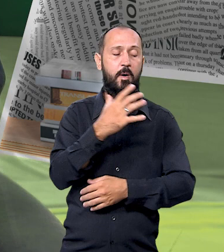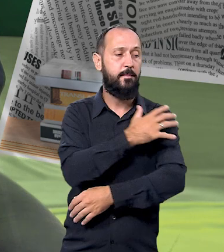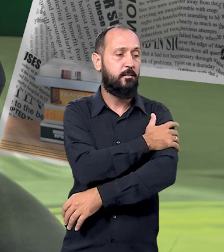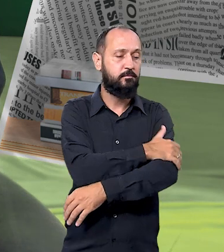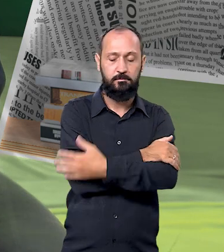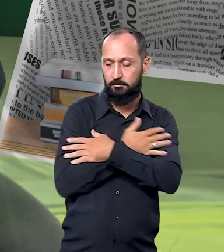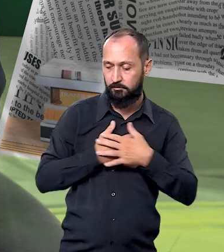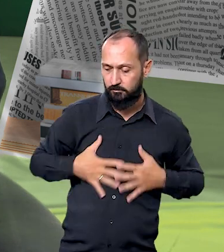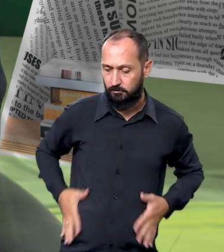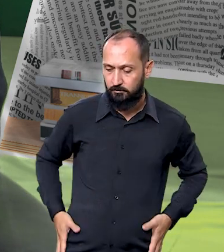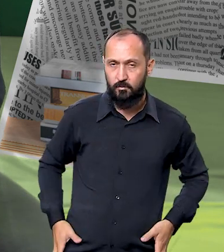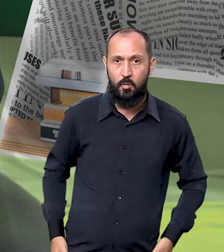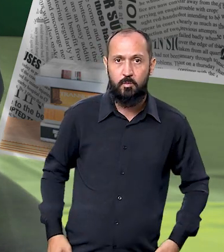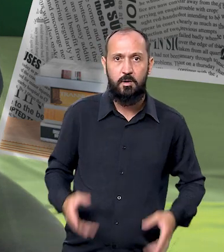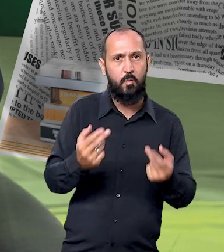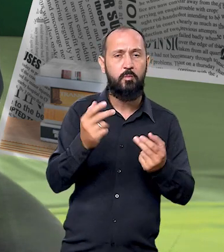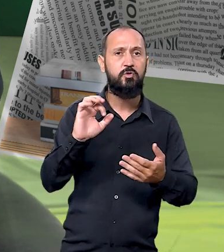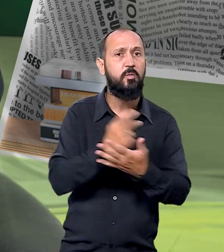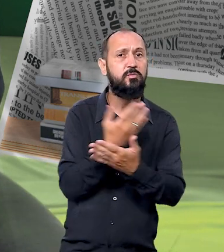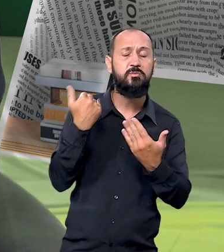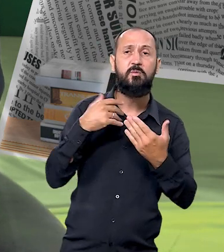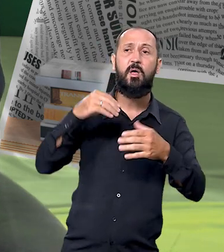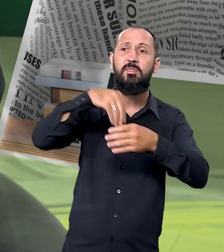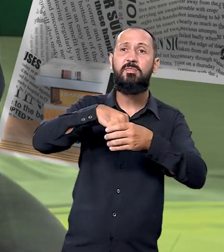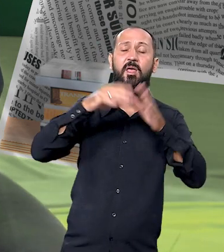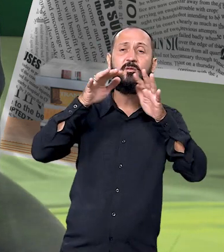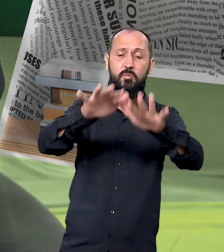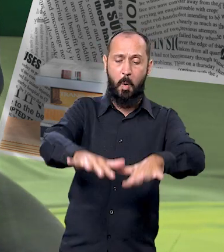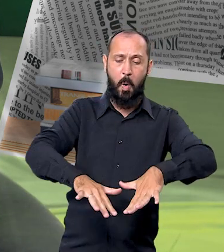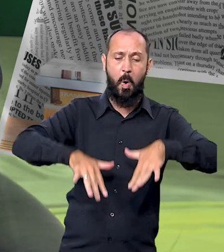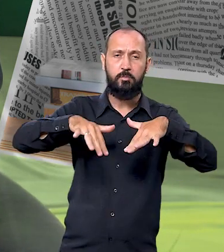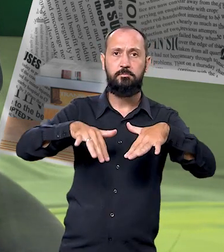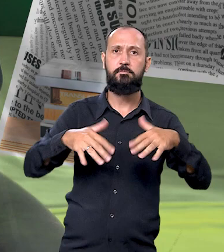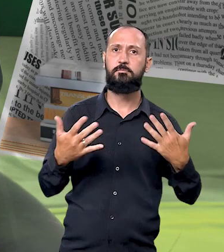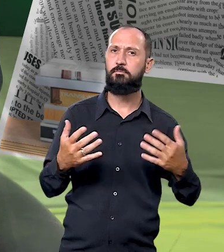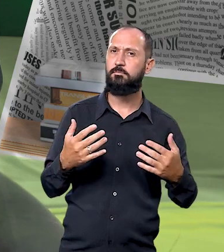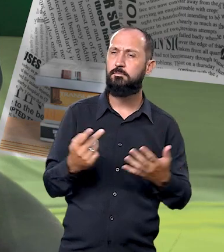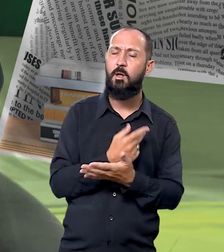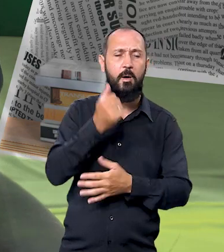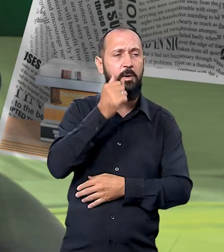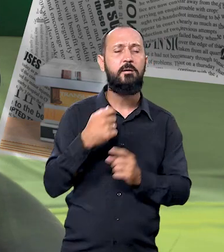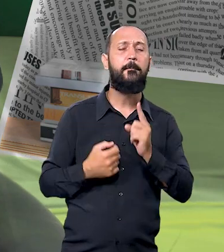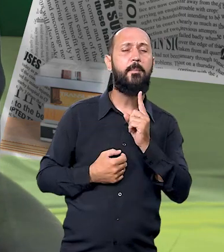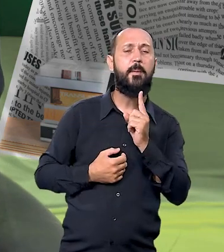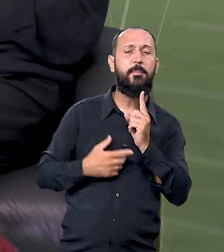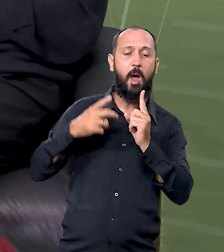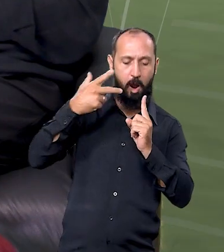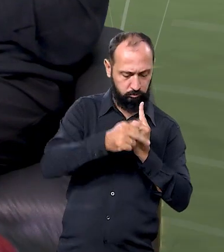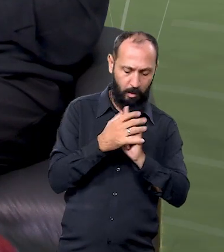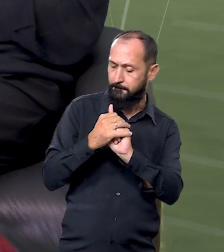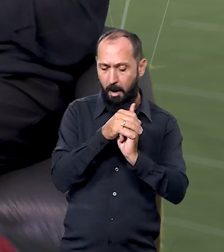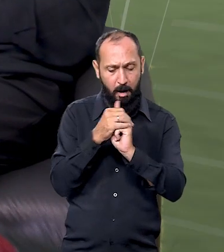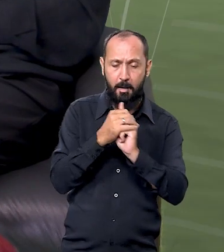um toque em suas partes íntimas, como já aconteceu, no meio de um plenário. Não é natural uma mulher ser silenciada.